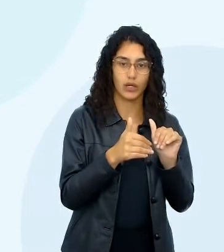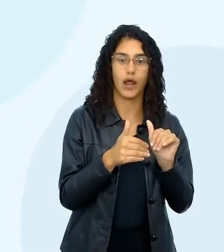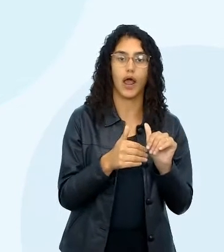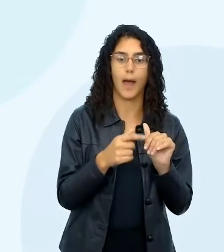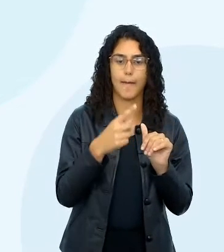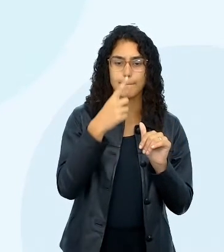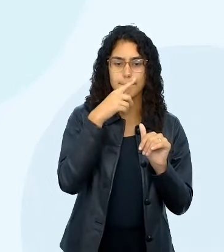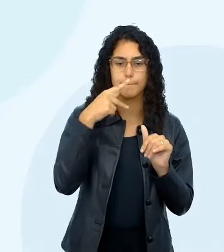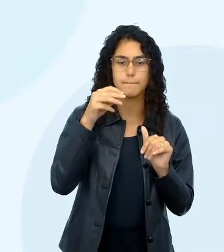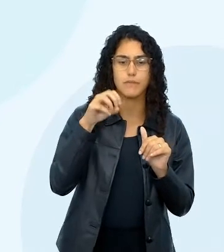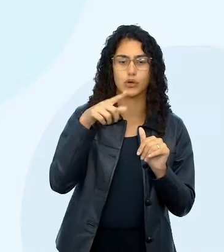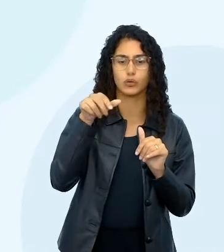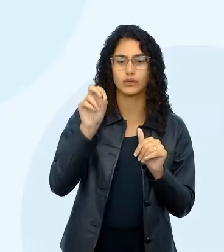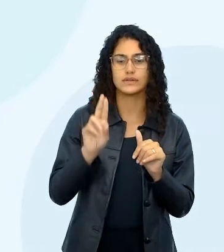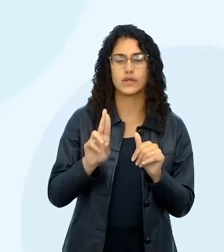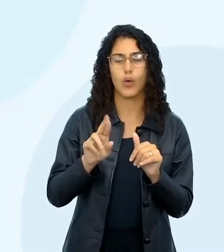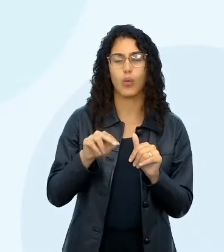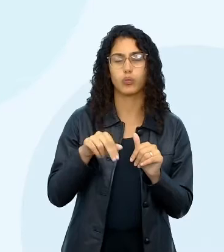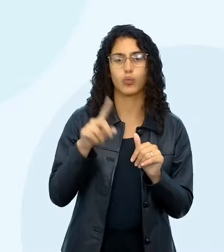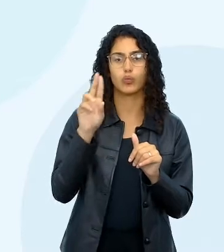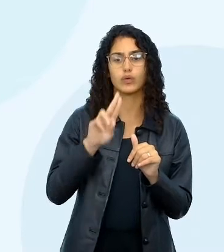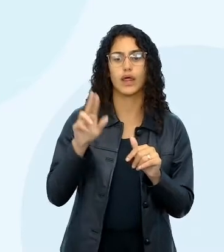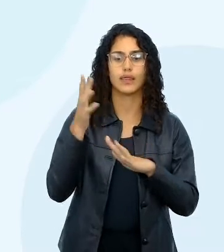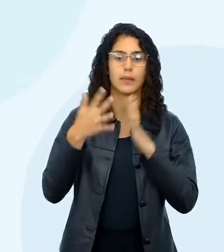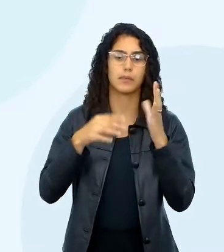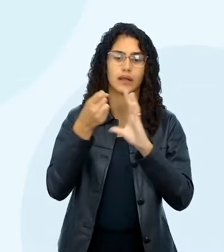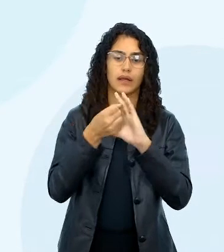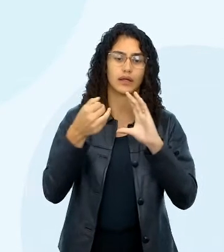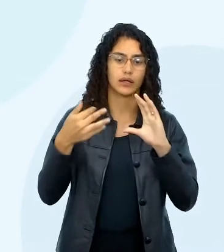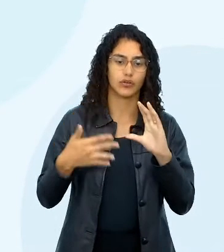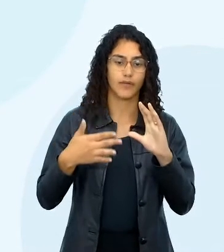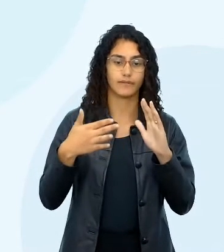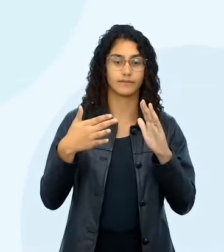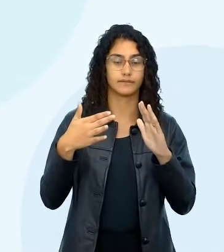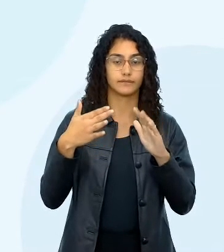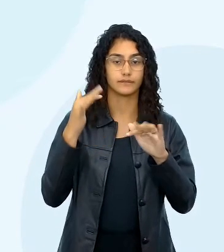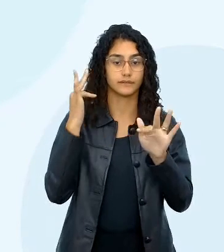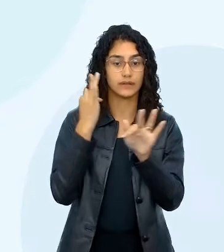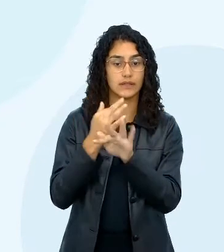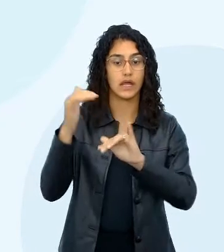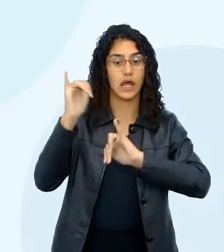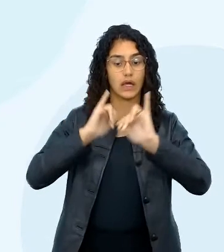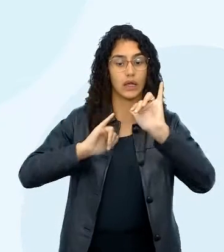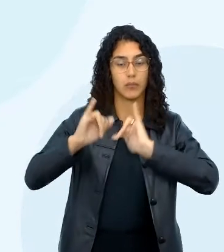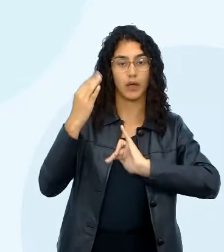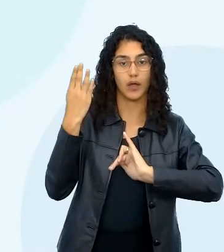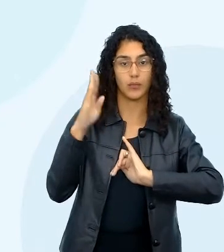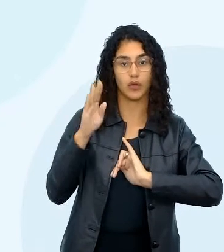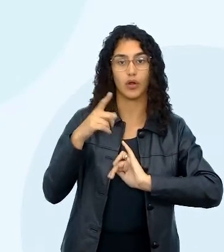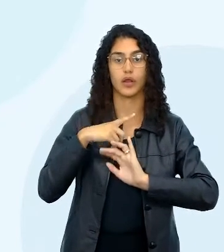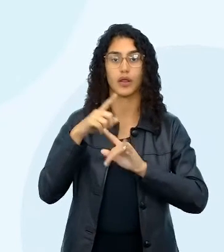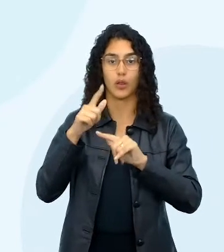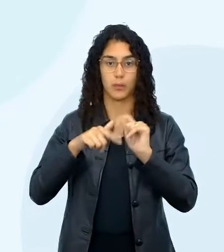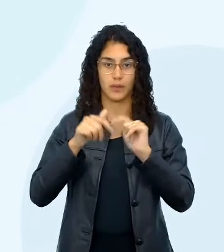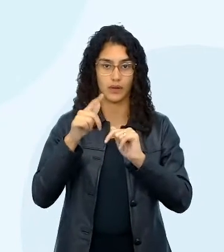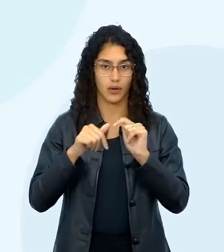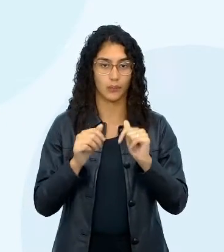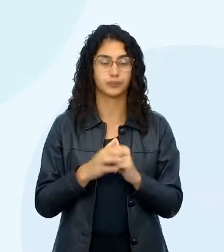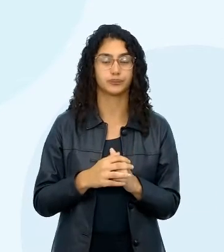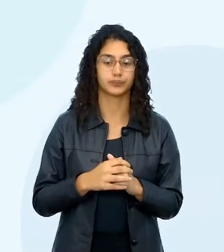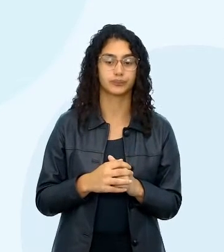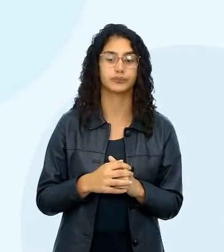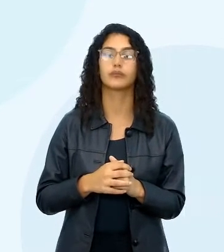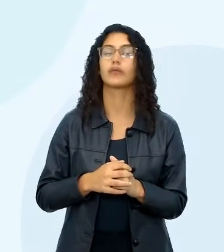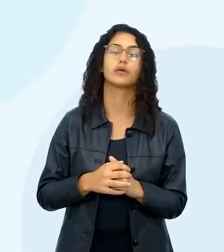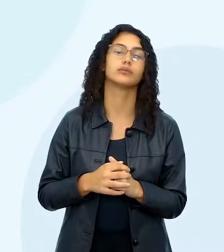e o método a ser utilizado depende das características físicas, químicas e biológicas daquele material, né?